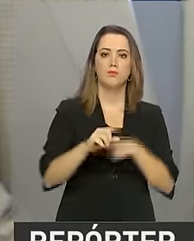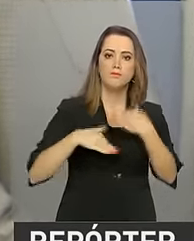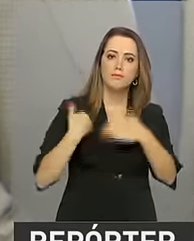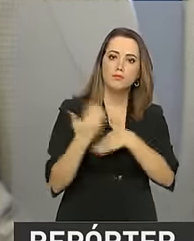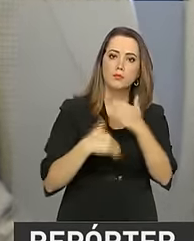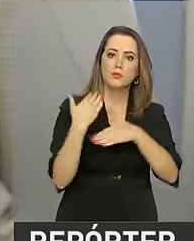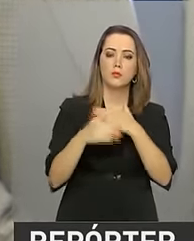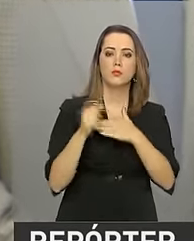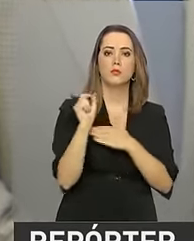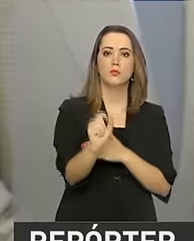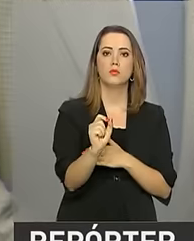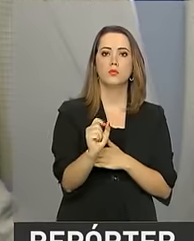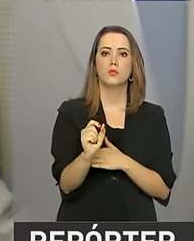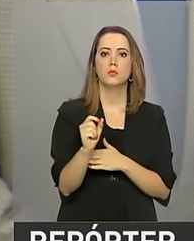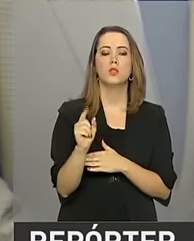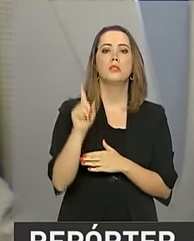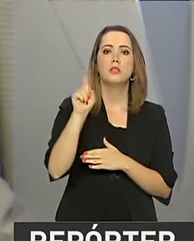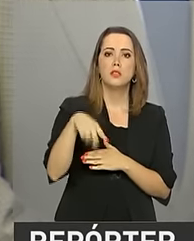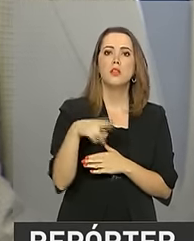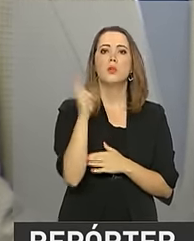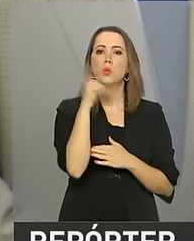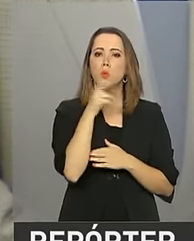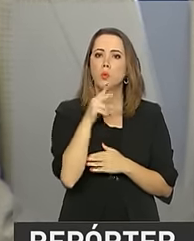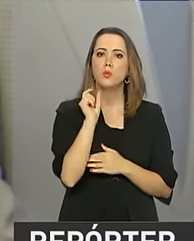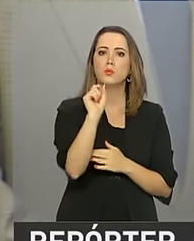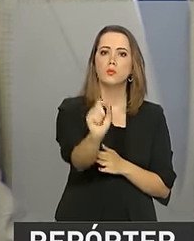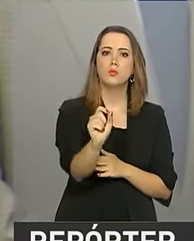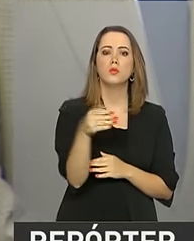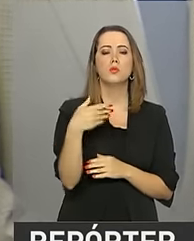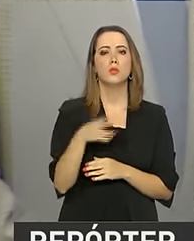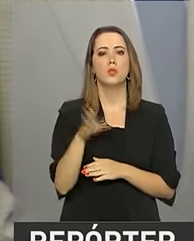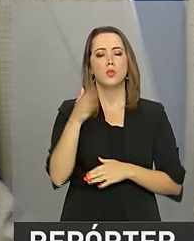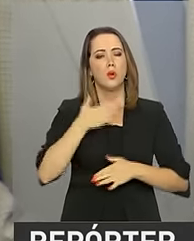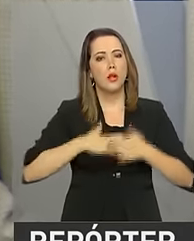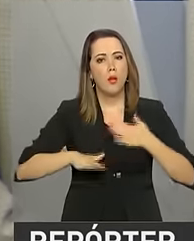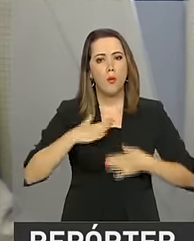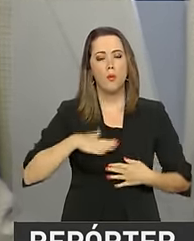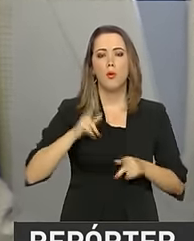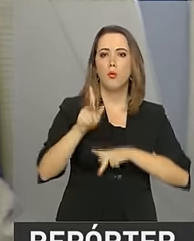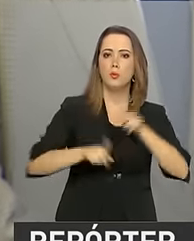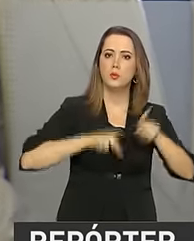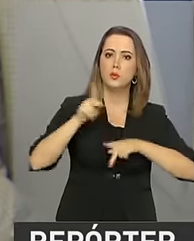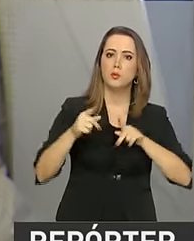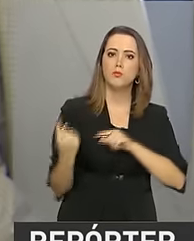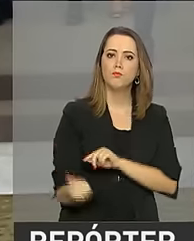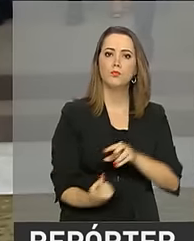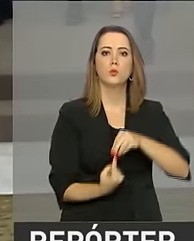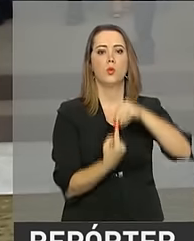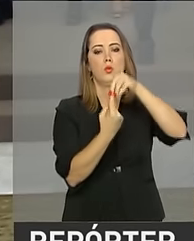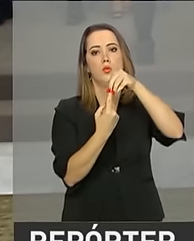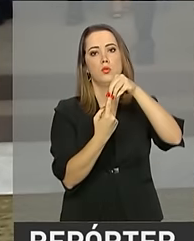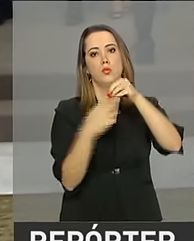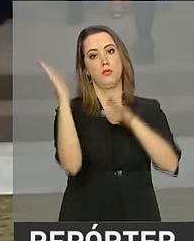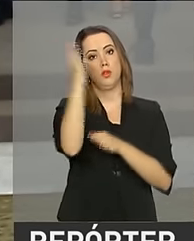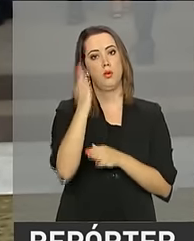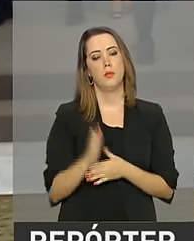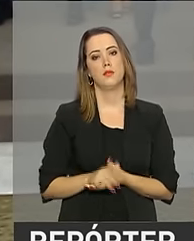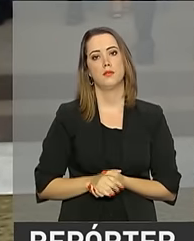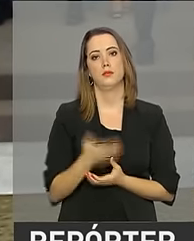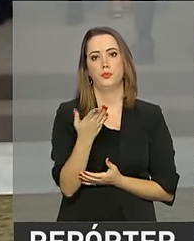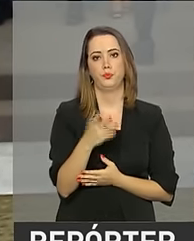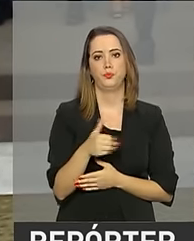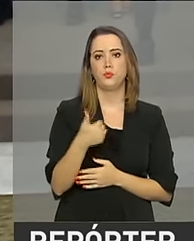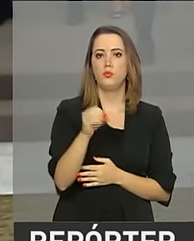que é urgente pacificar a nação e unificar o Brasil. Em mais de